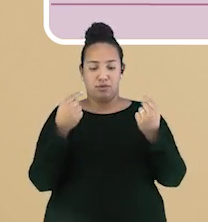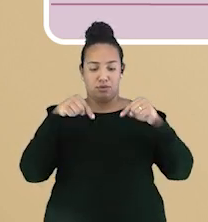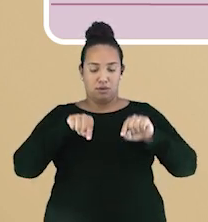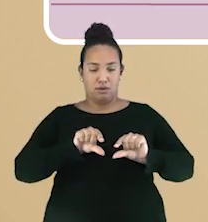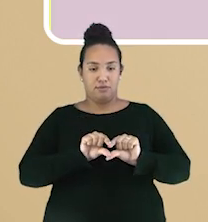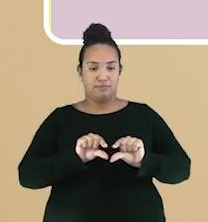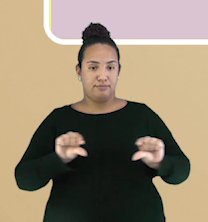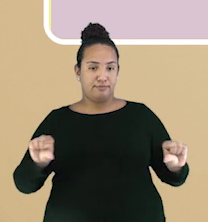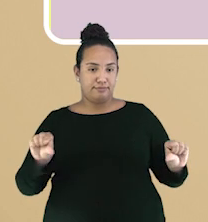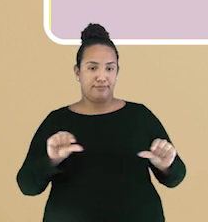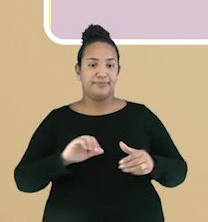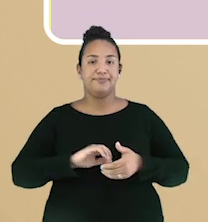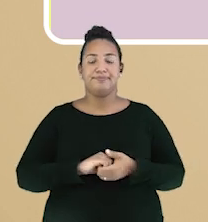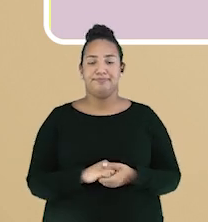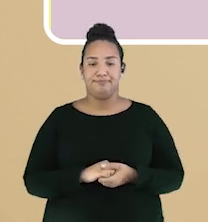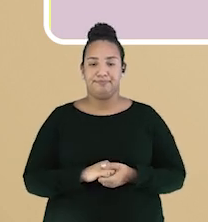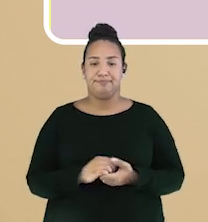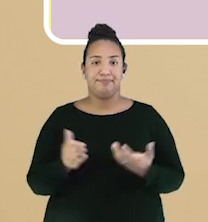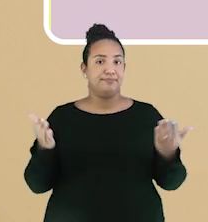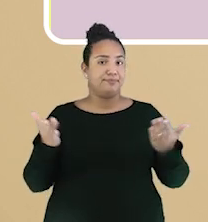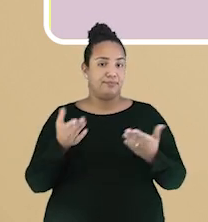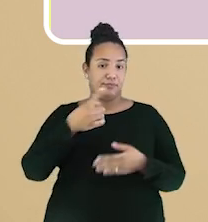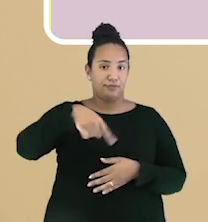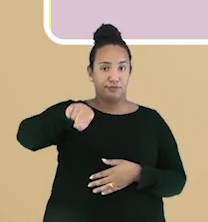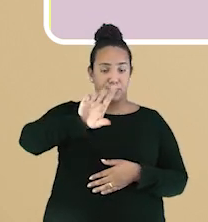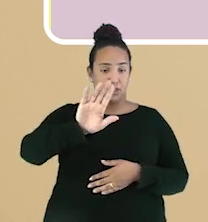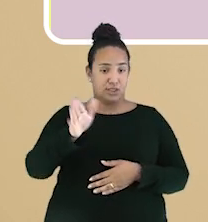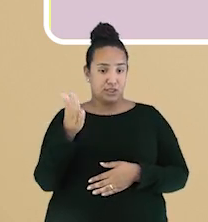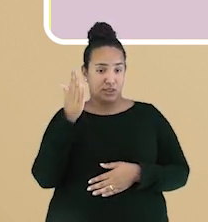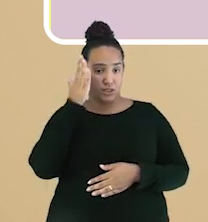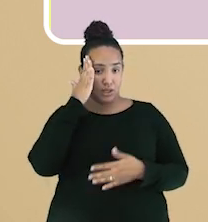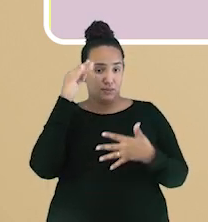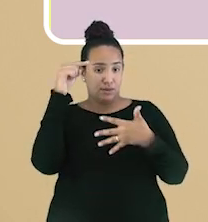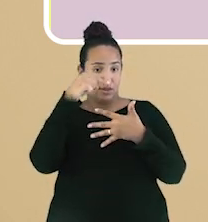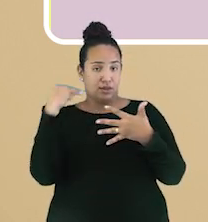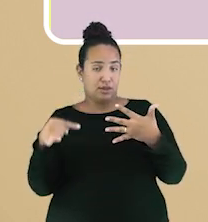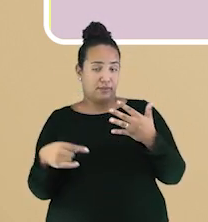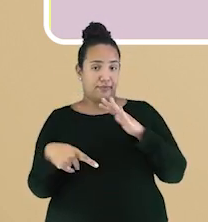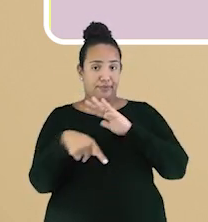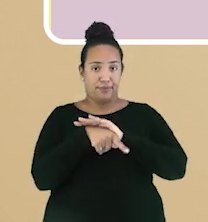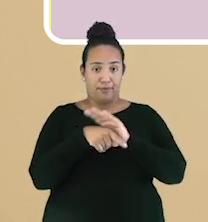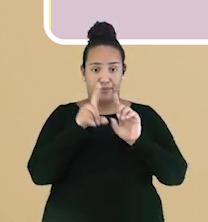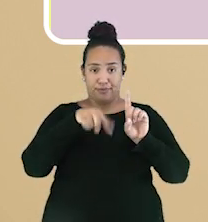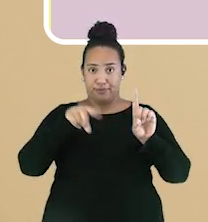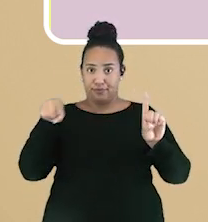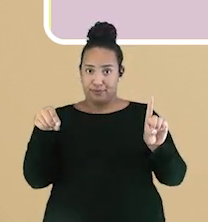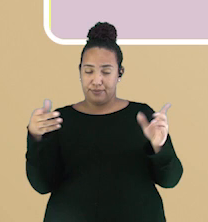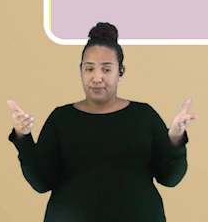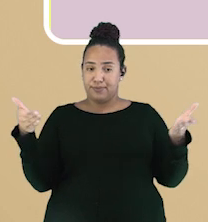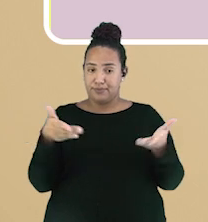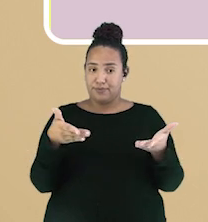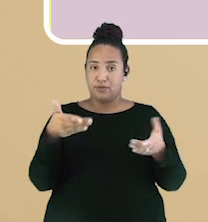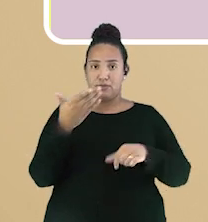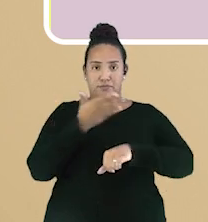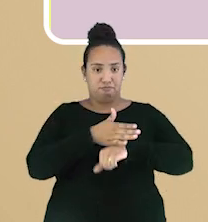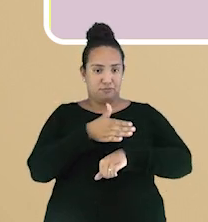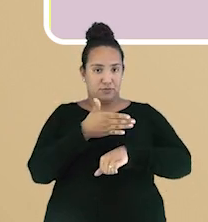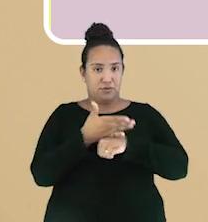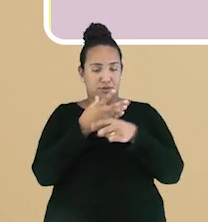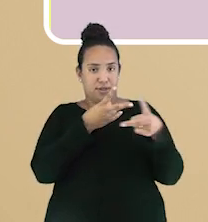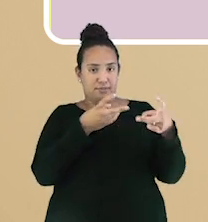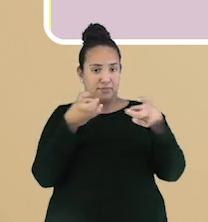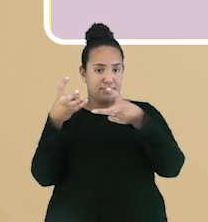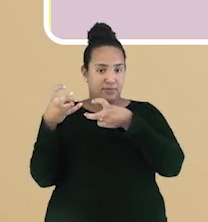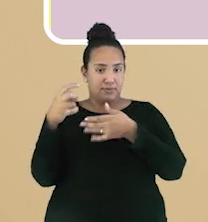gráfico. Agora que você já sabe os elementos que compõem o gráfico, vamos identificar os elementos desse gráfico